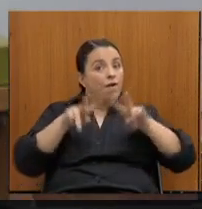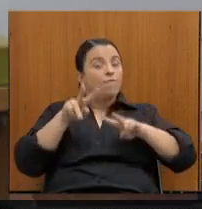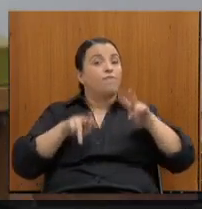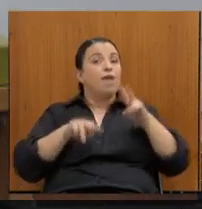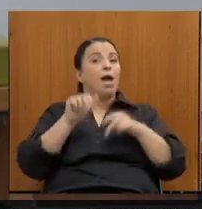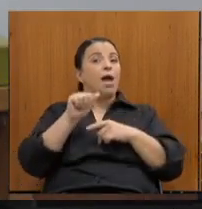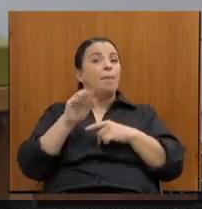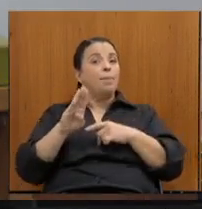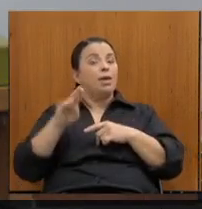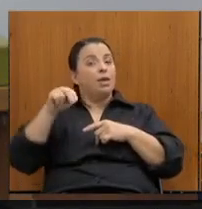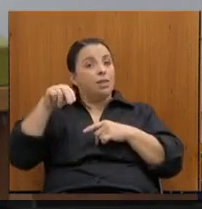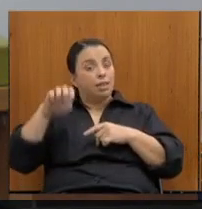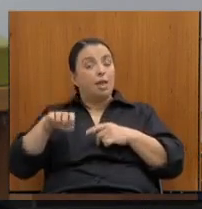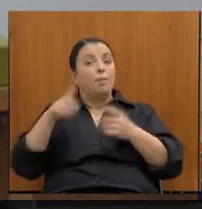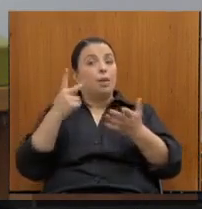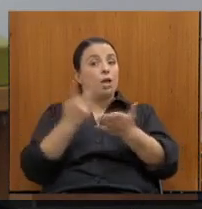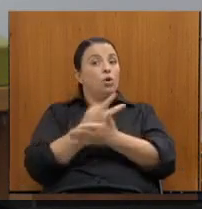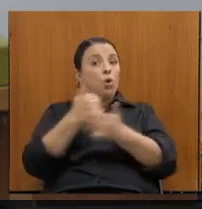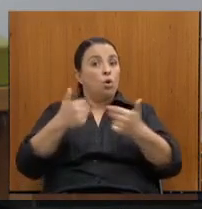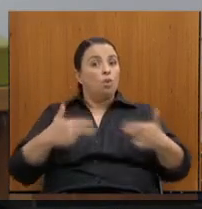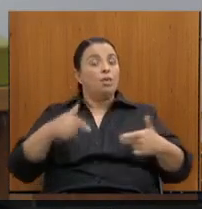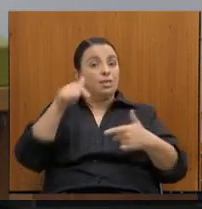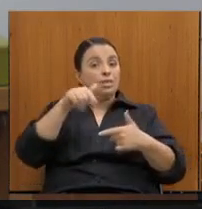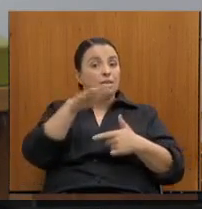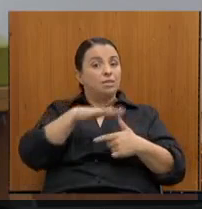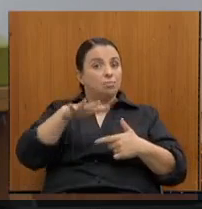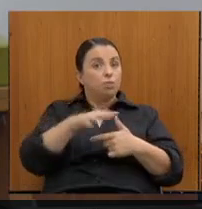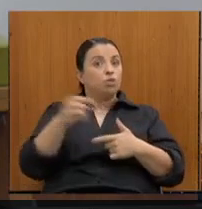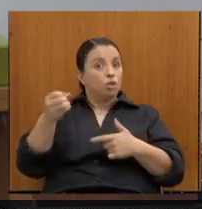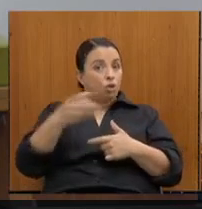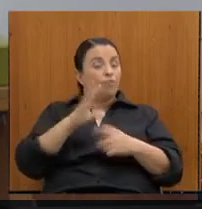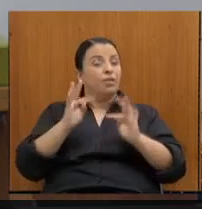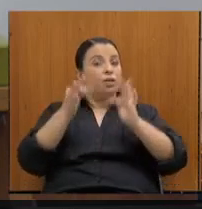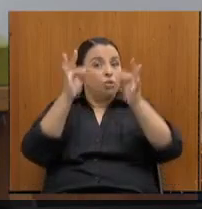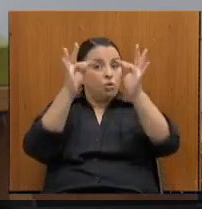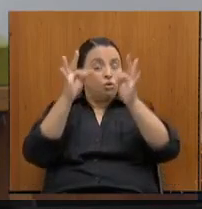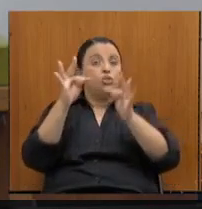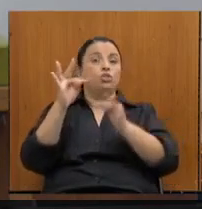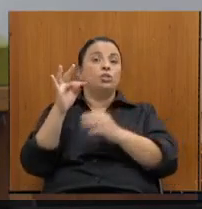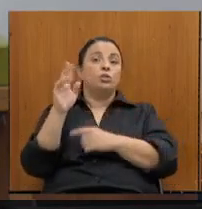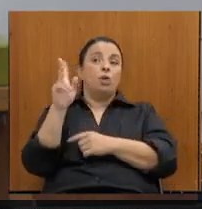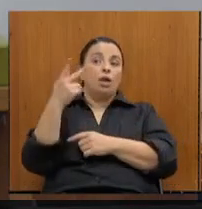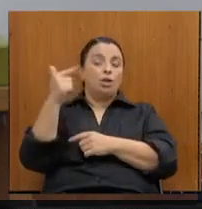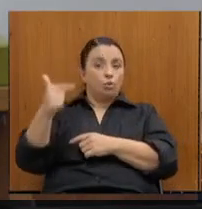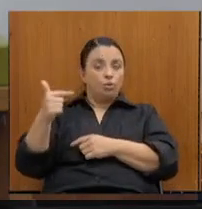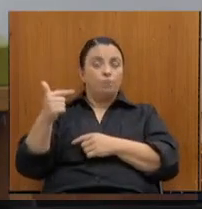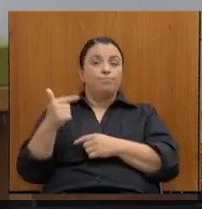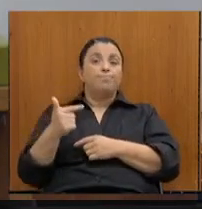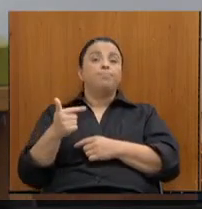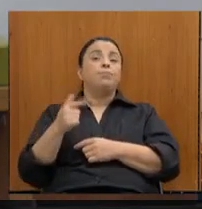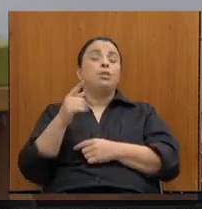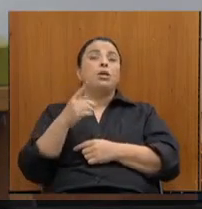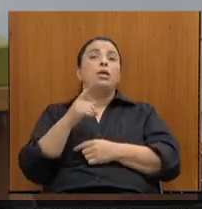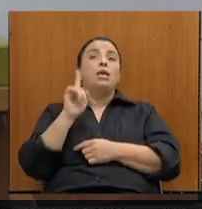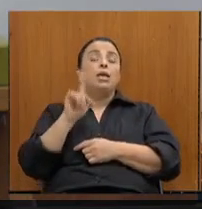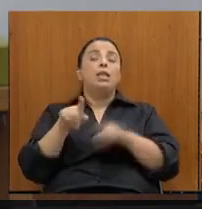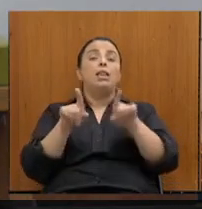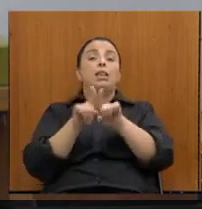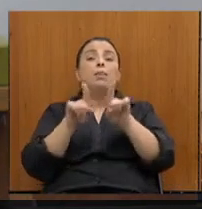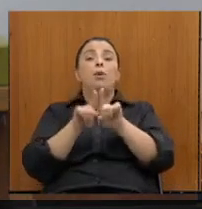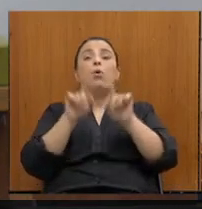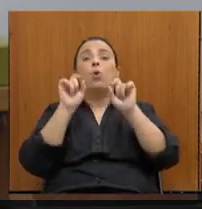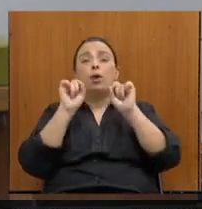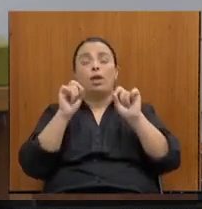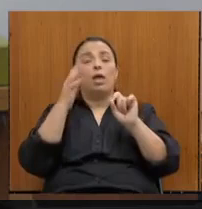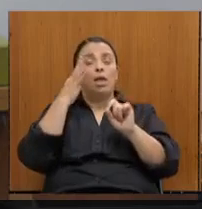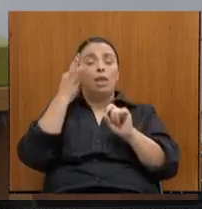aconteçam nesse ambiente próximo por favor o e finalmente entender que certos